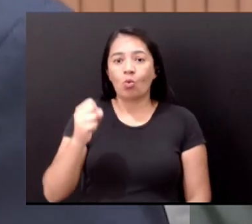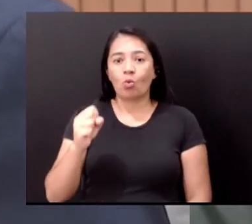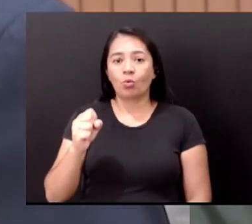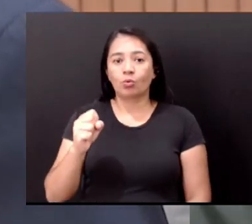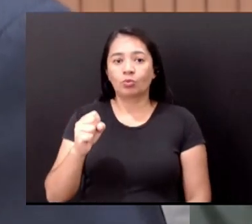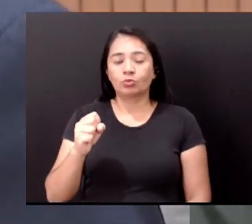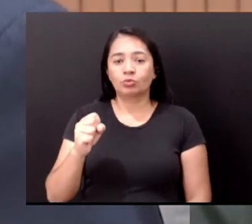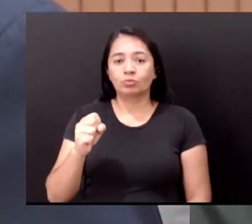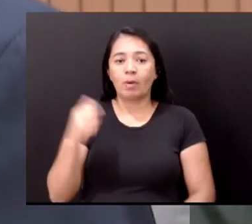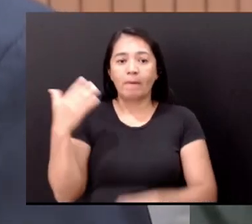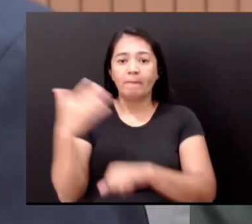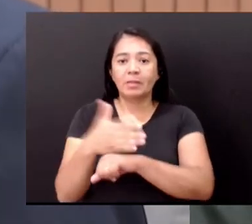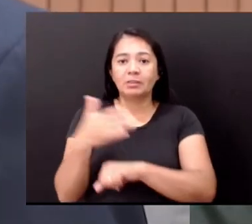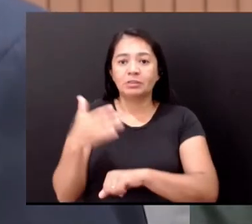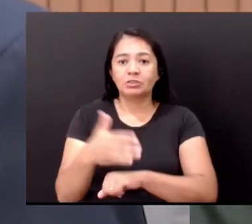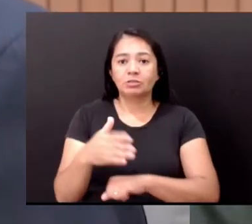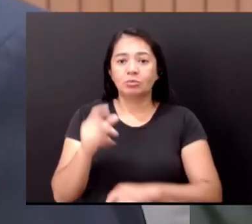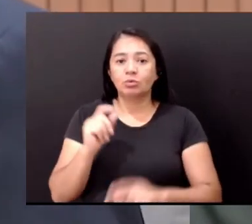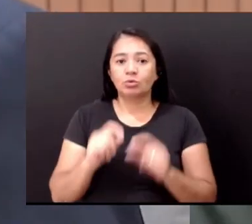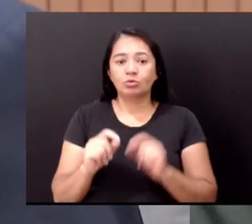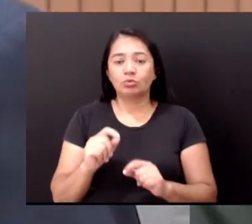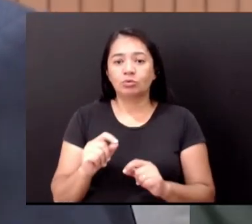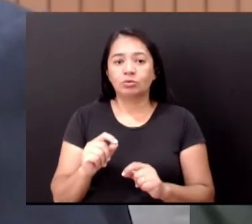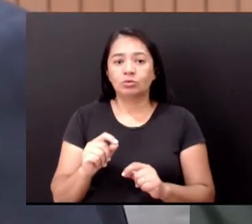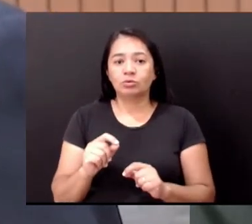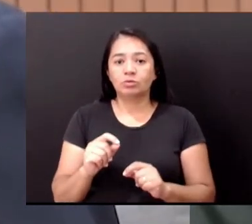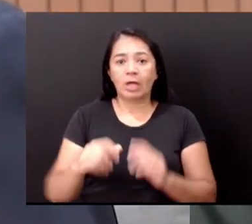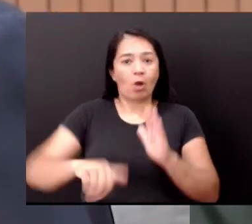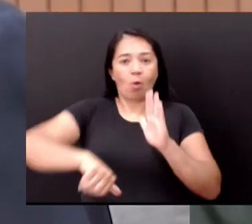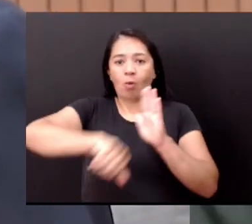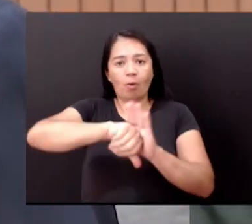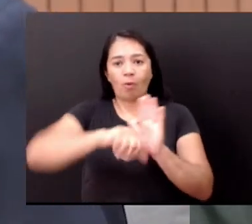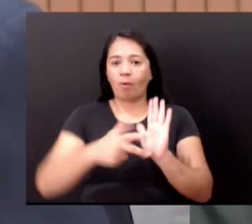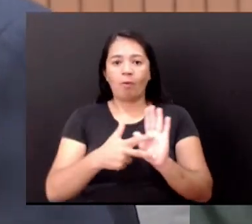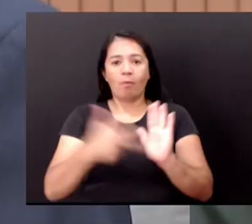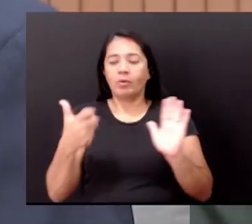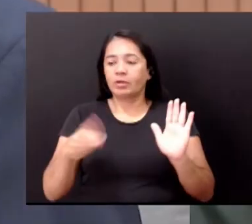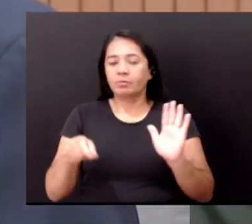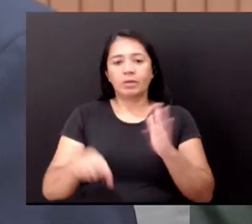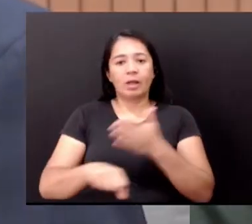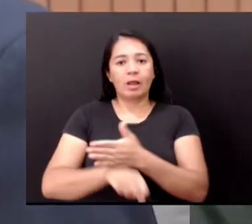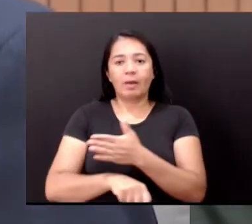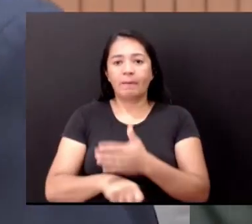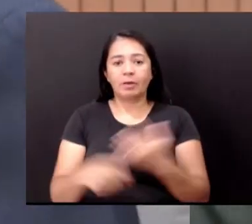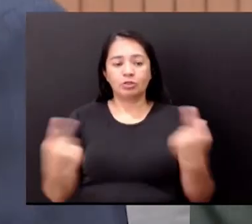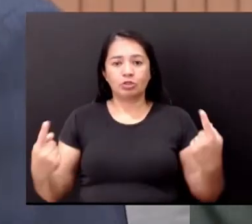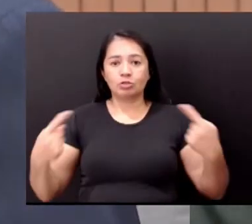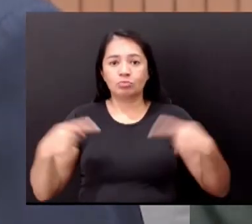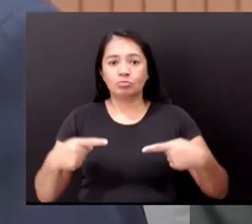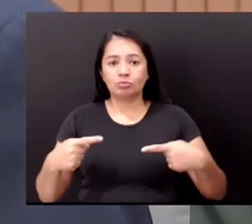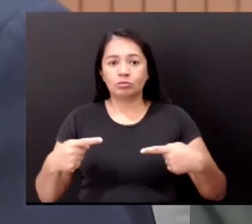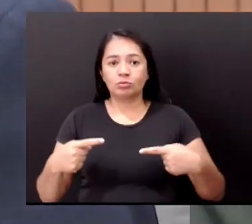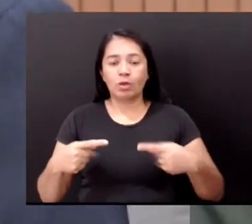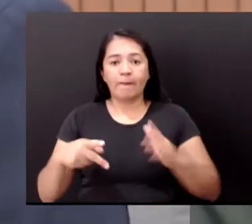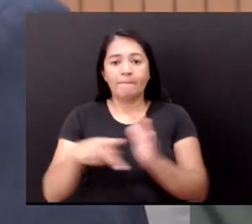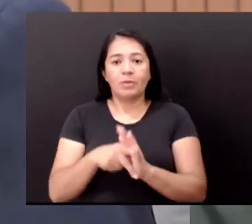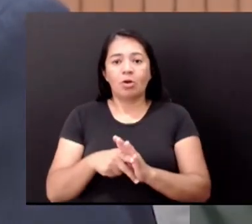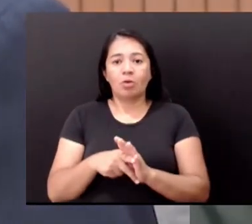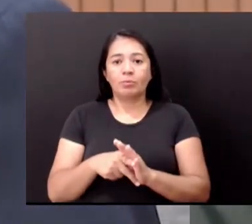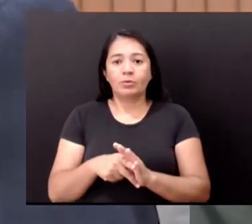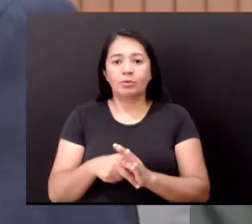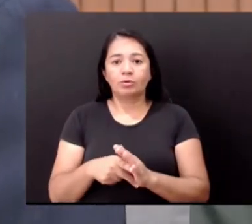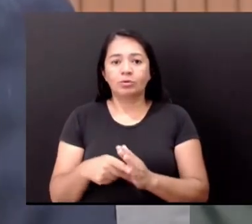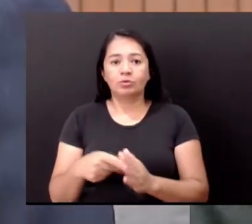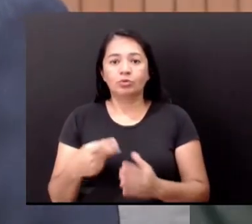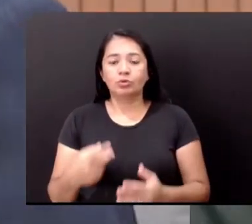participou de um crime, é um crime que ela participou de um desafio do desodorante. Agora você imagina, uma